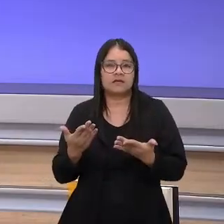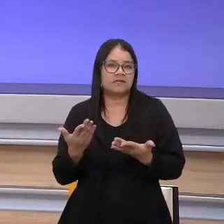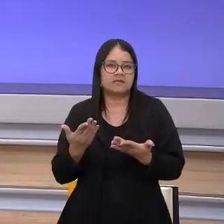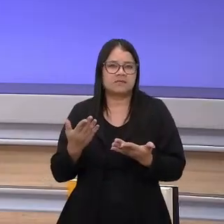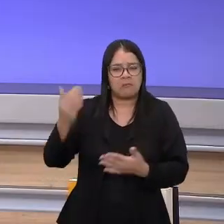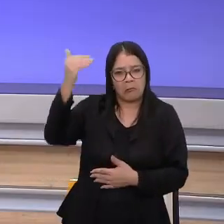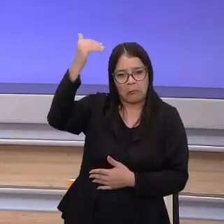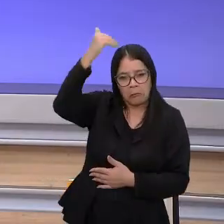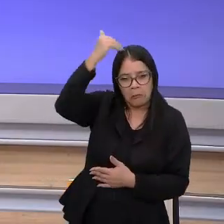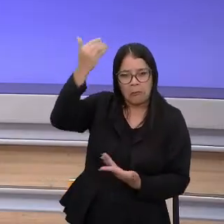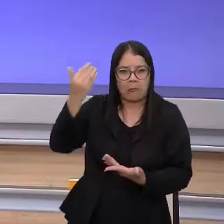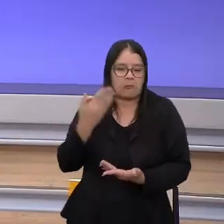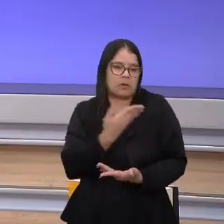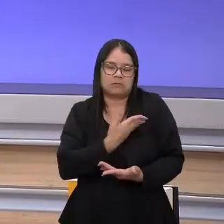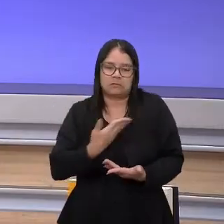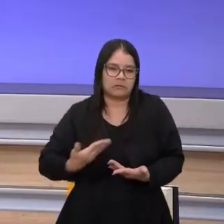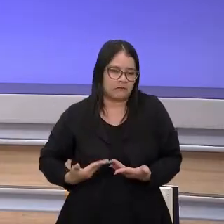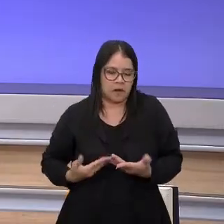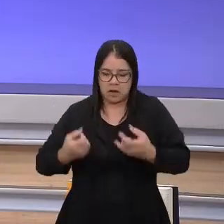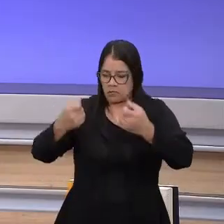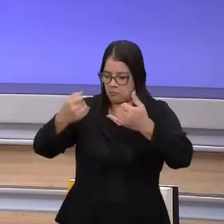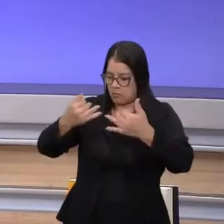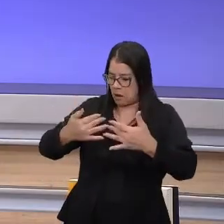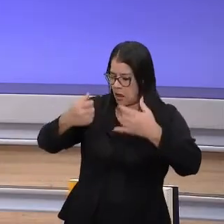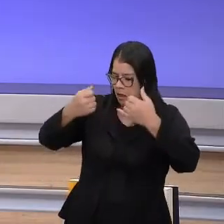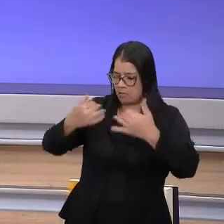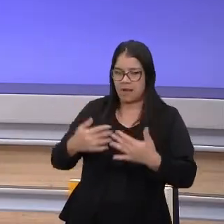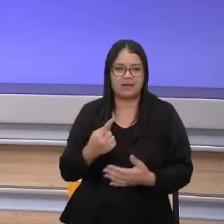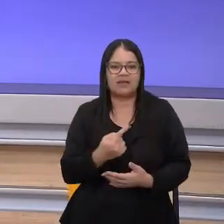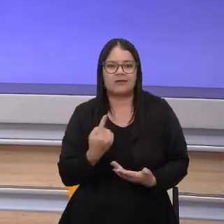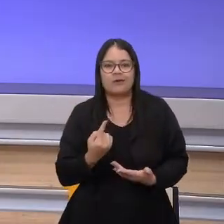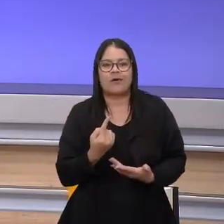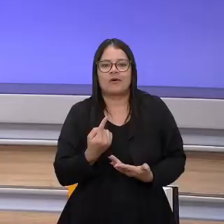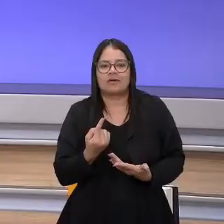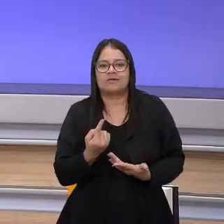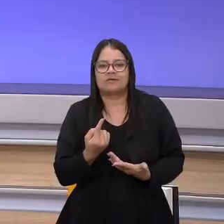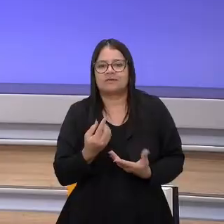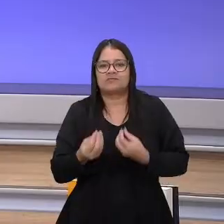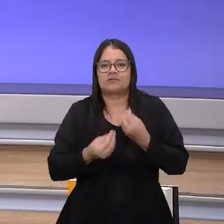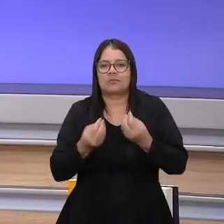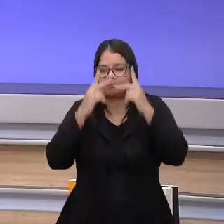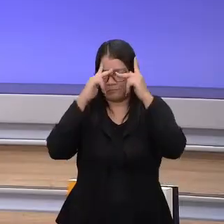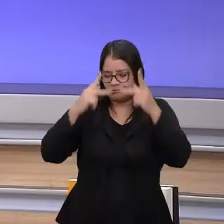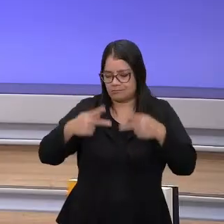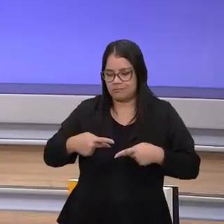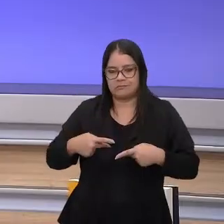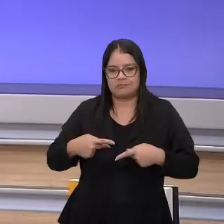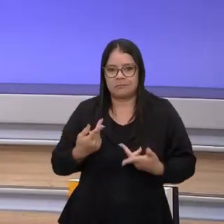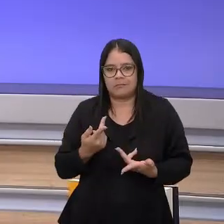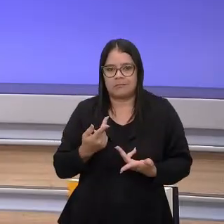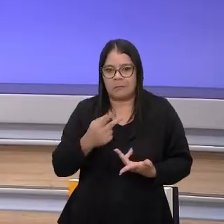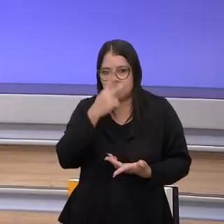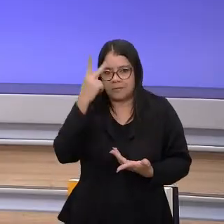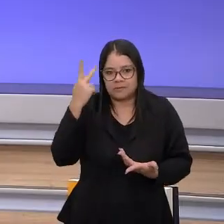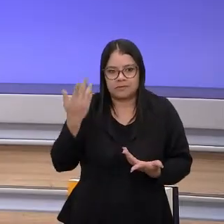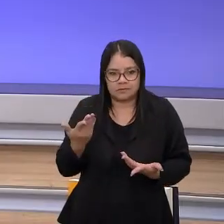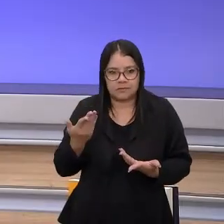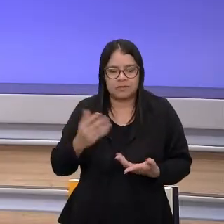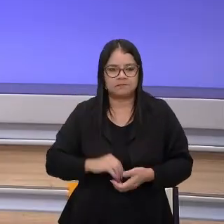nossos governantes, enfim. Mas nós, como cidadãos, o que nós fazemos para poder